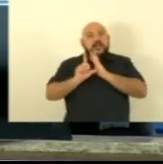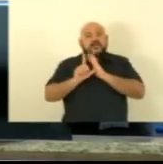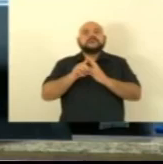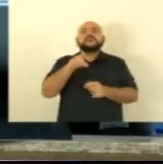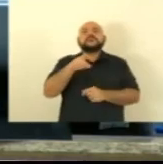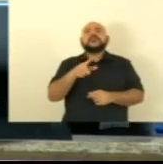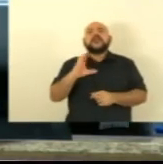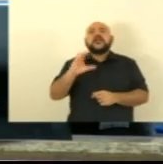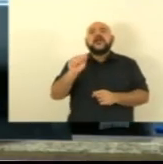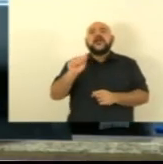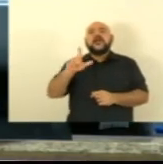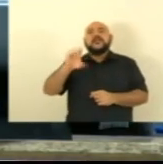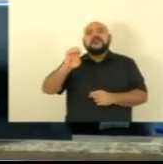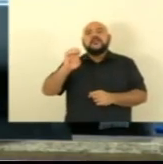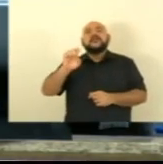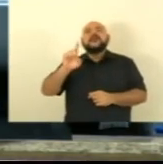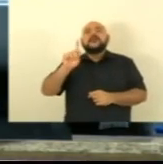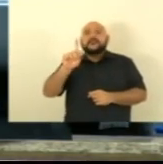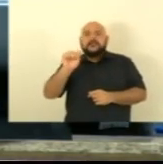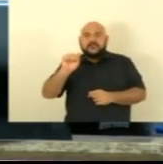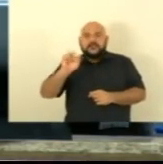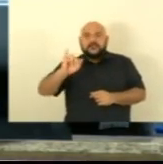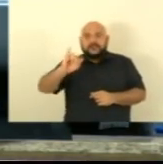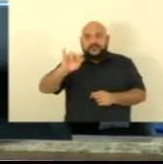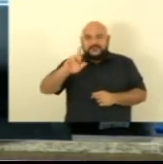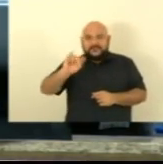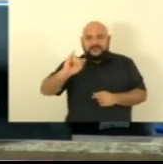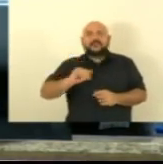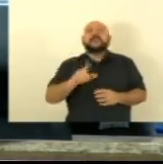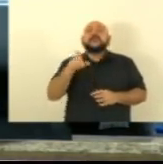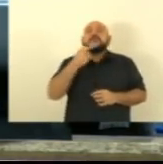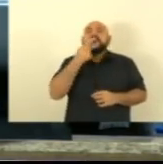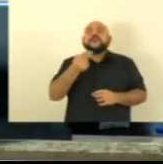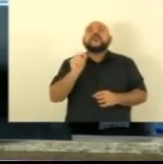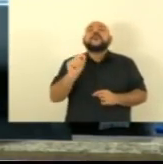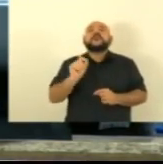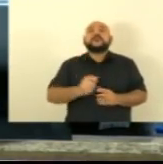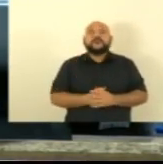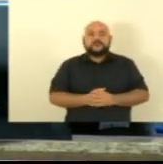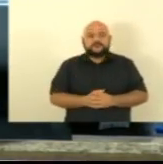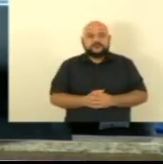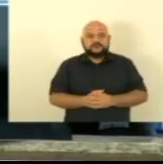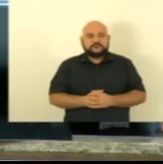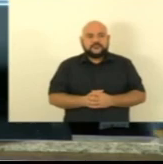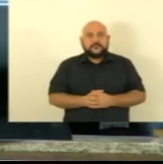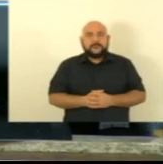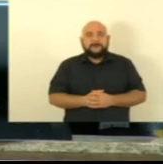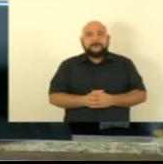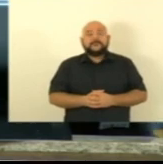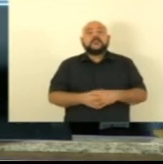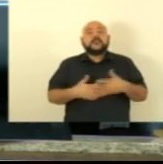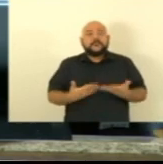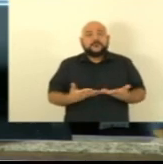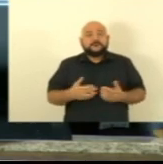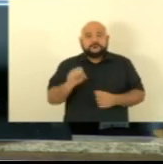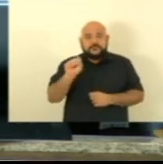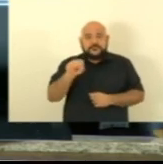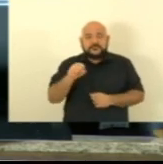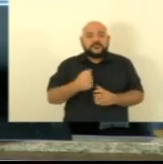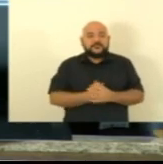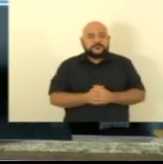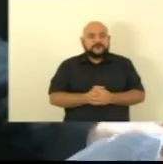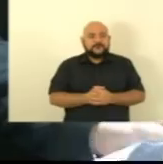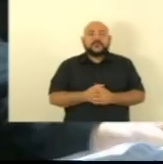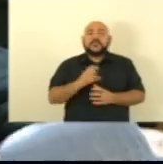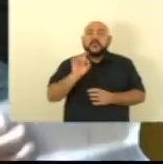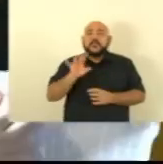Calegari, que tem uma manifestação que já tem a ciência. Sim, aqui do... Sim, senhor presidente. É uma manifestação em